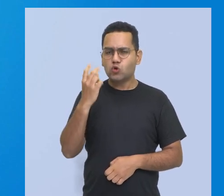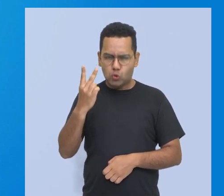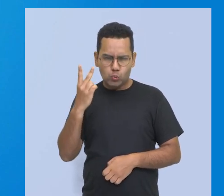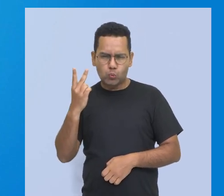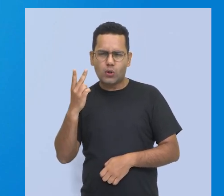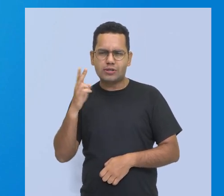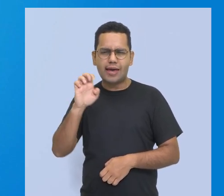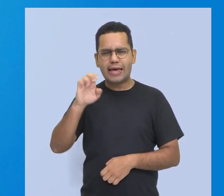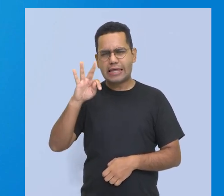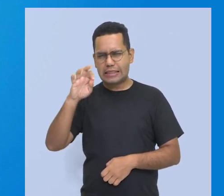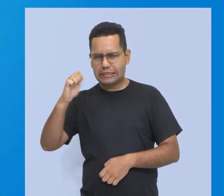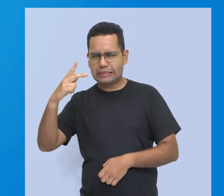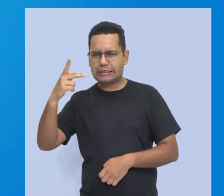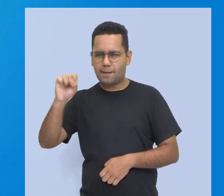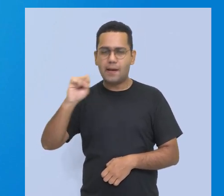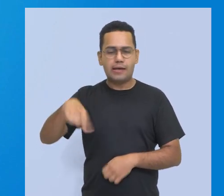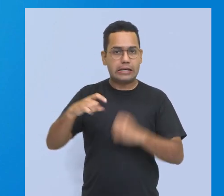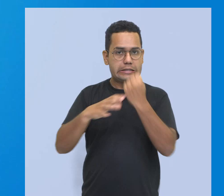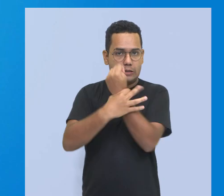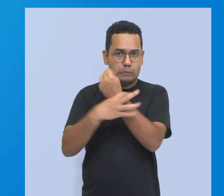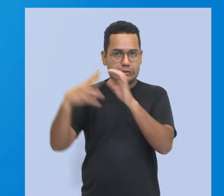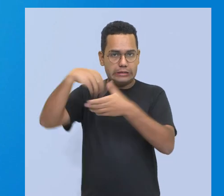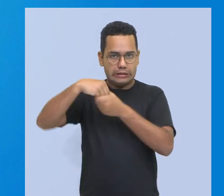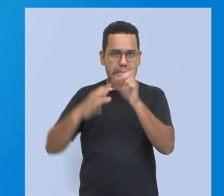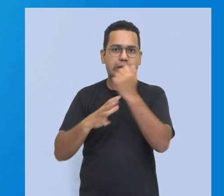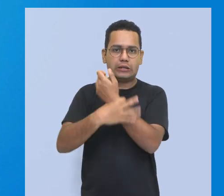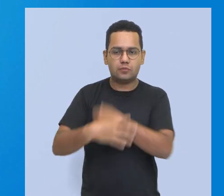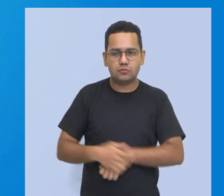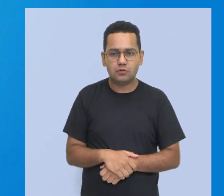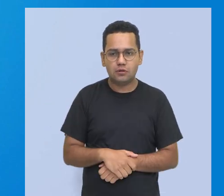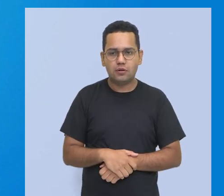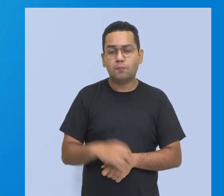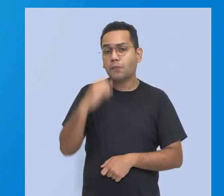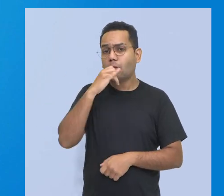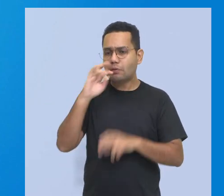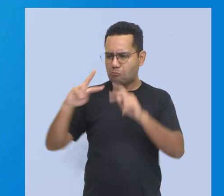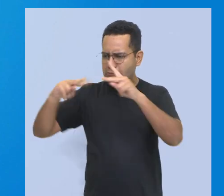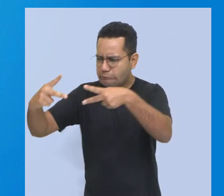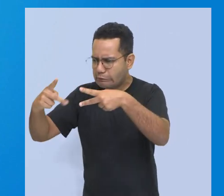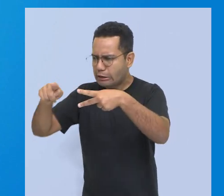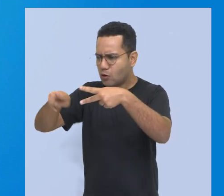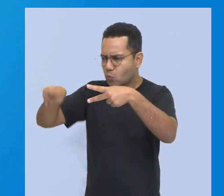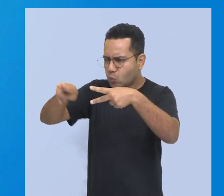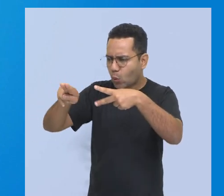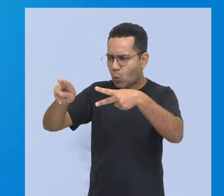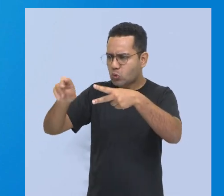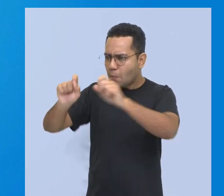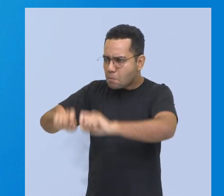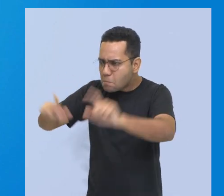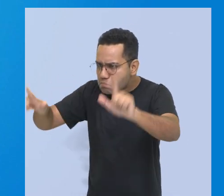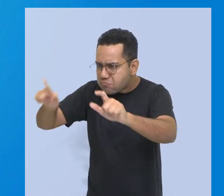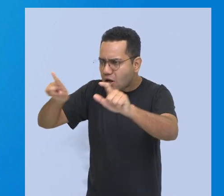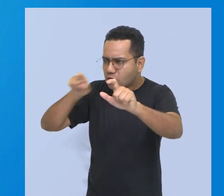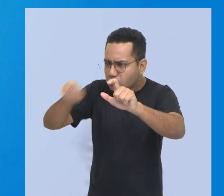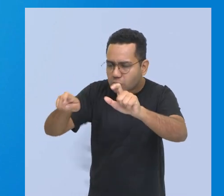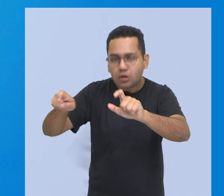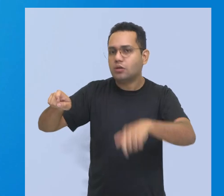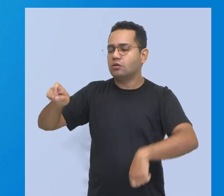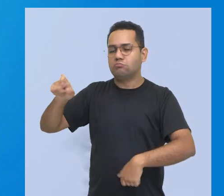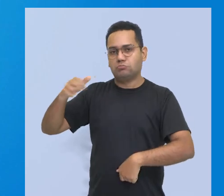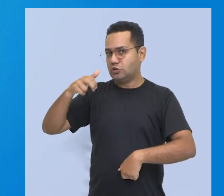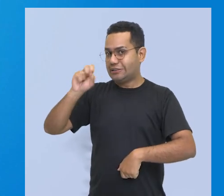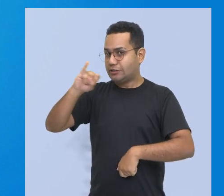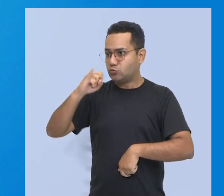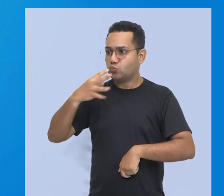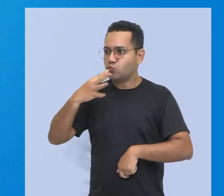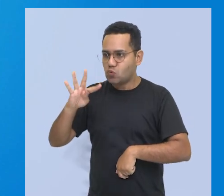né? Não acessar links que enviaram para você e você não conhece a procedência, observar se